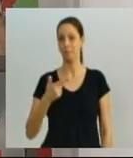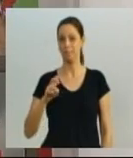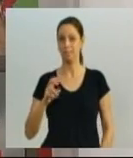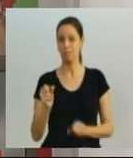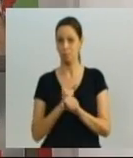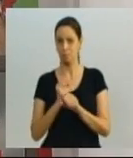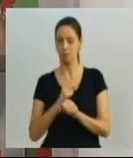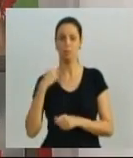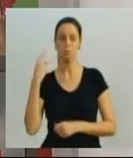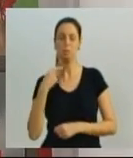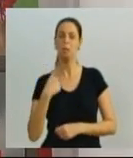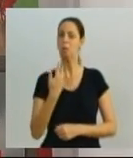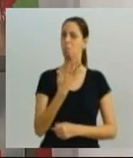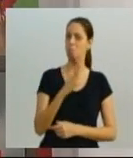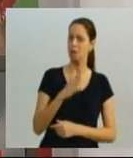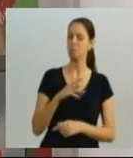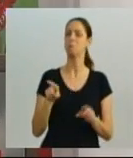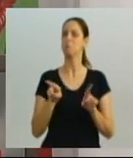isso.